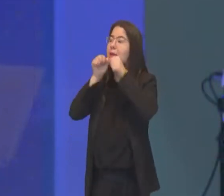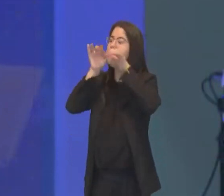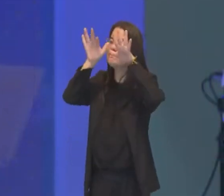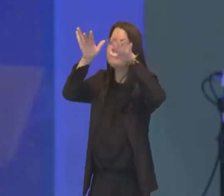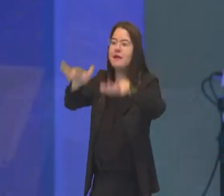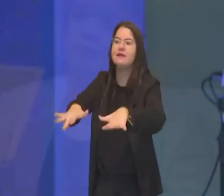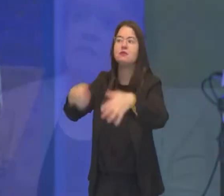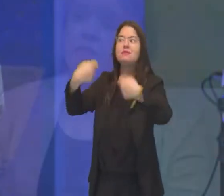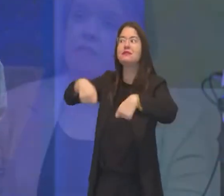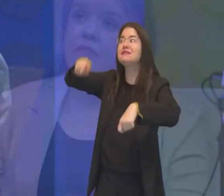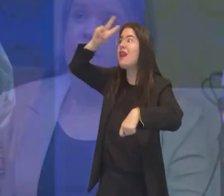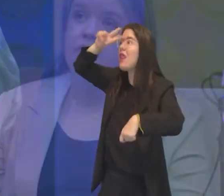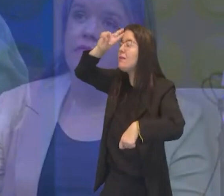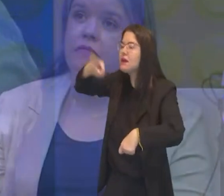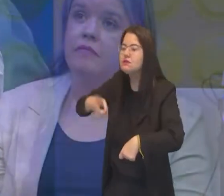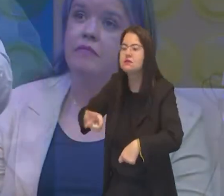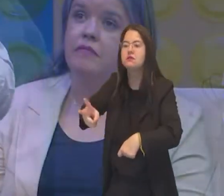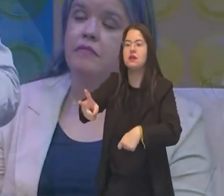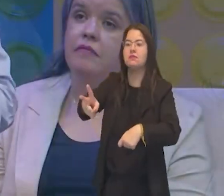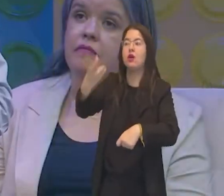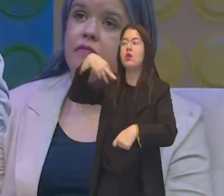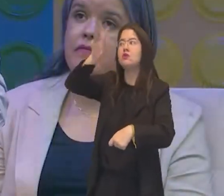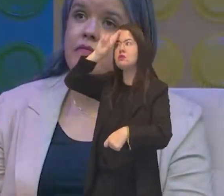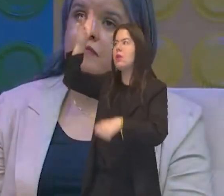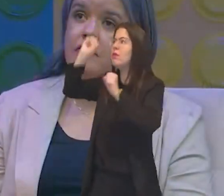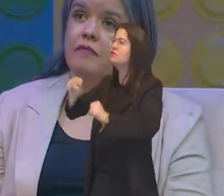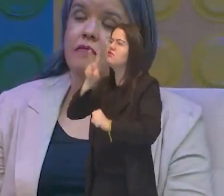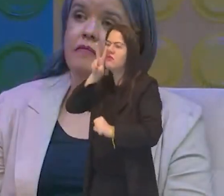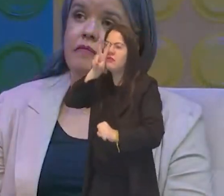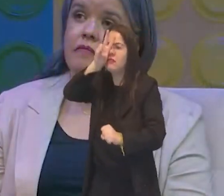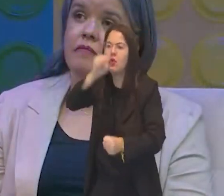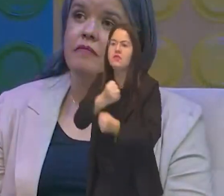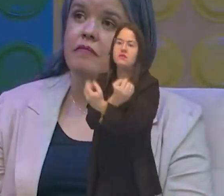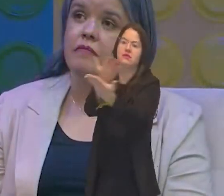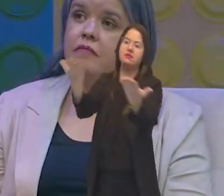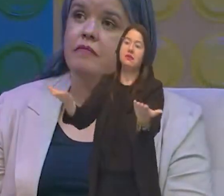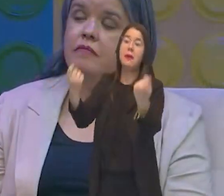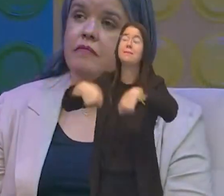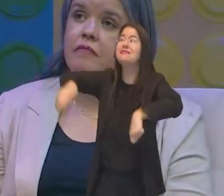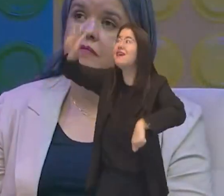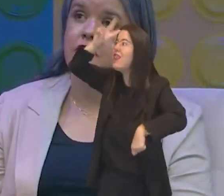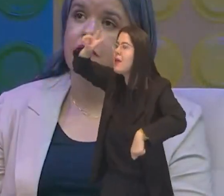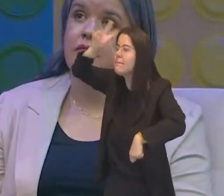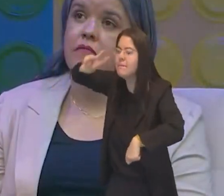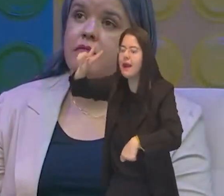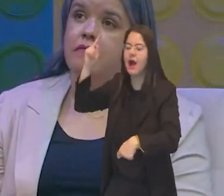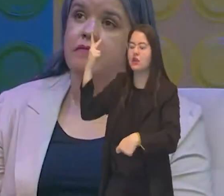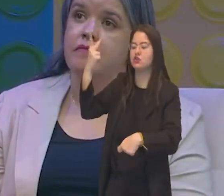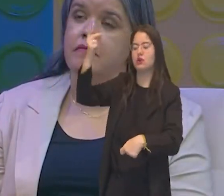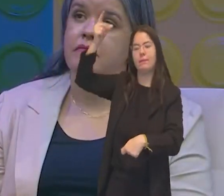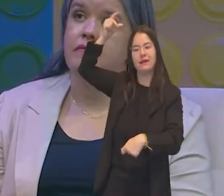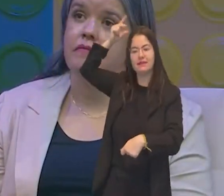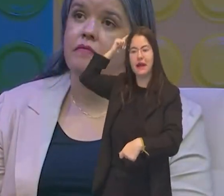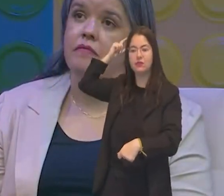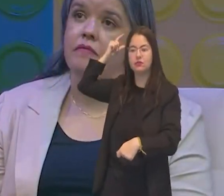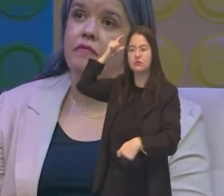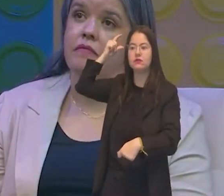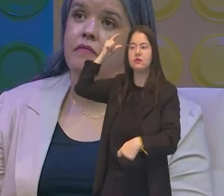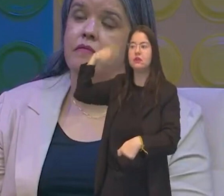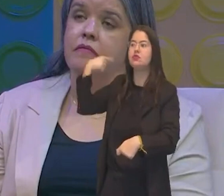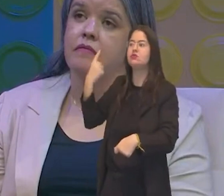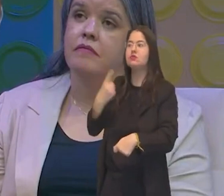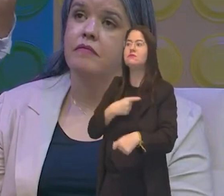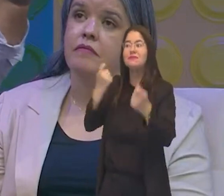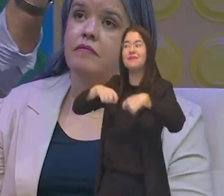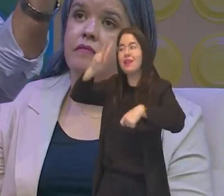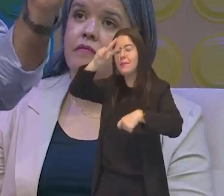para mim e para você. Que o Senhor nos fortaleça e nos faça lembrar da história de José, e que a